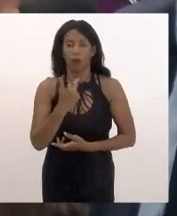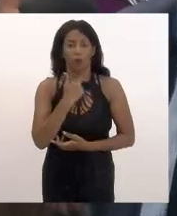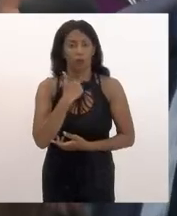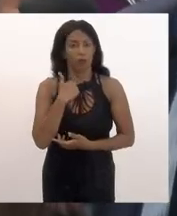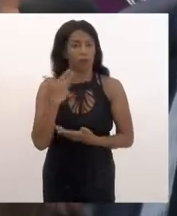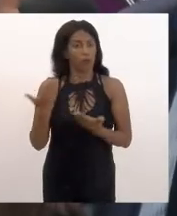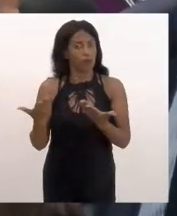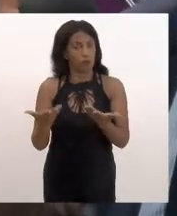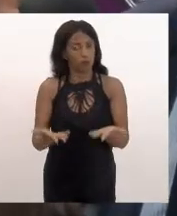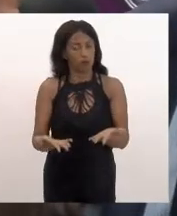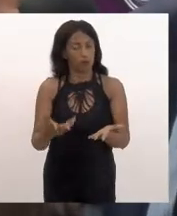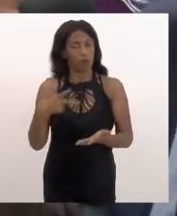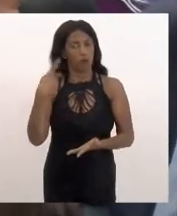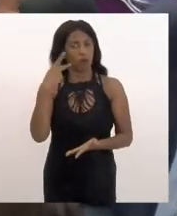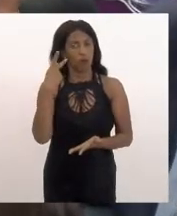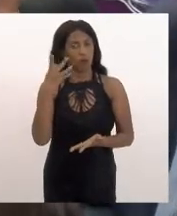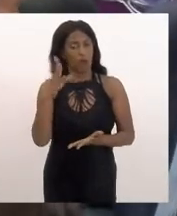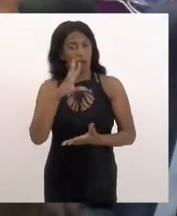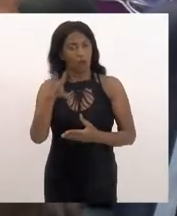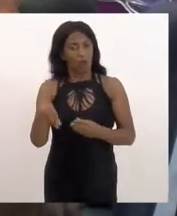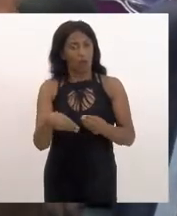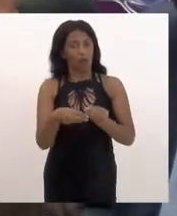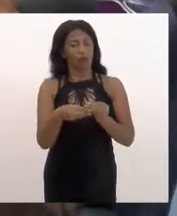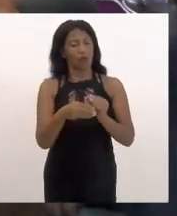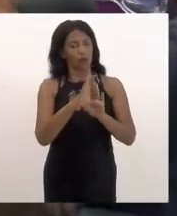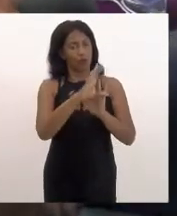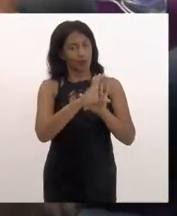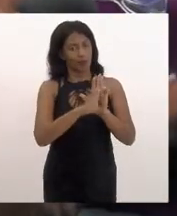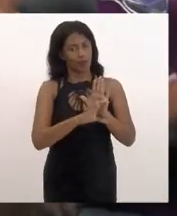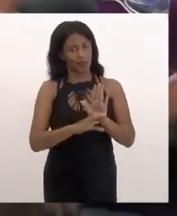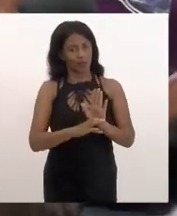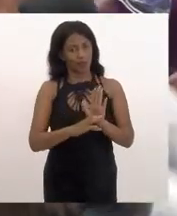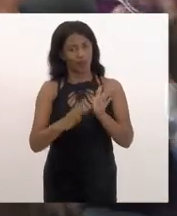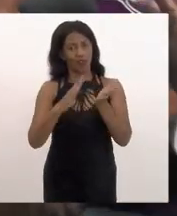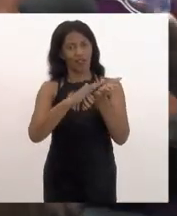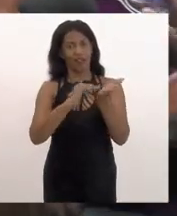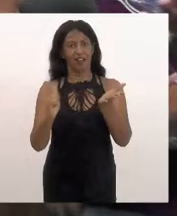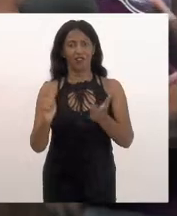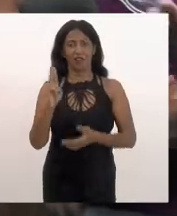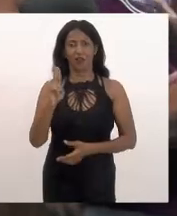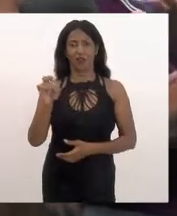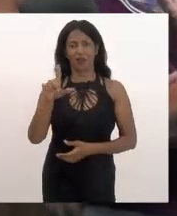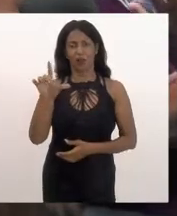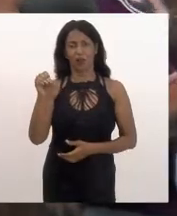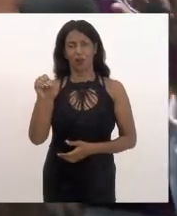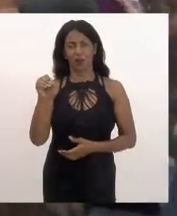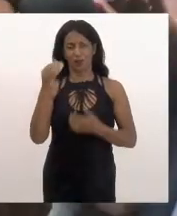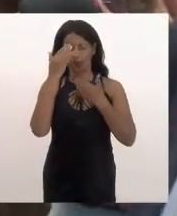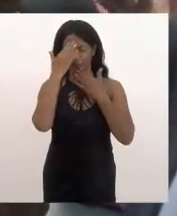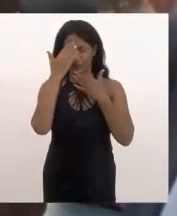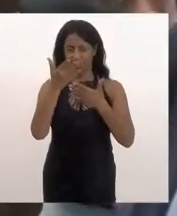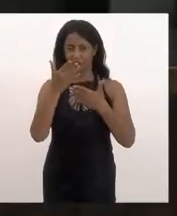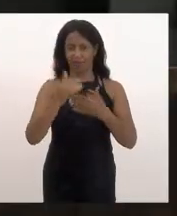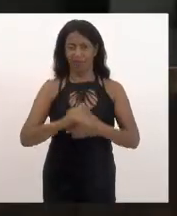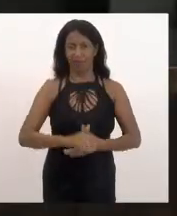que o parlamento adicione no seu currículo a extinção da UELS. Obrigado, presidente.